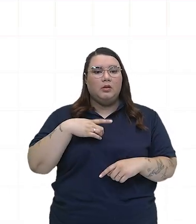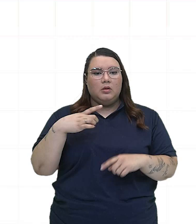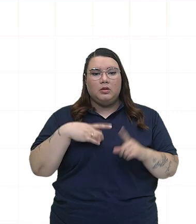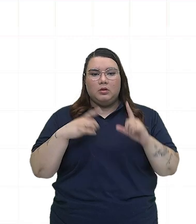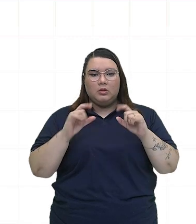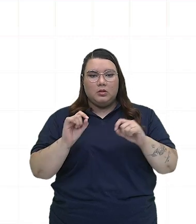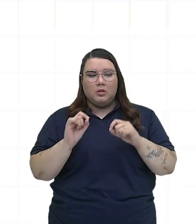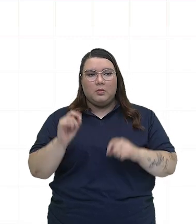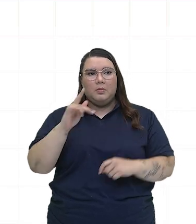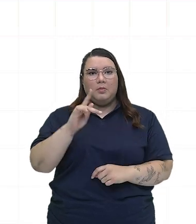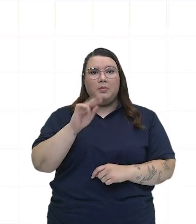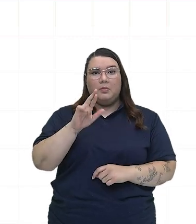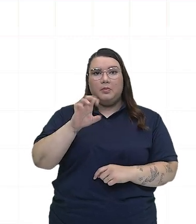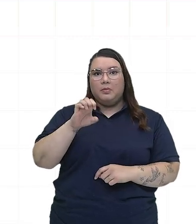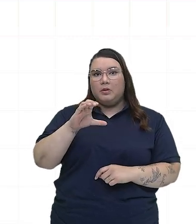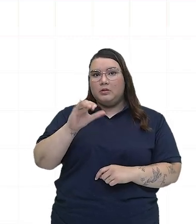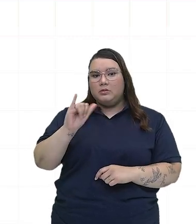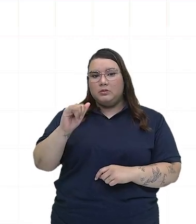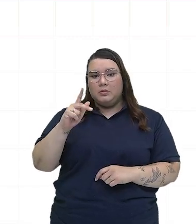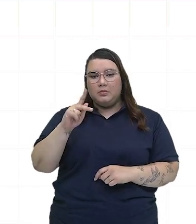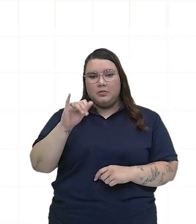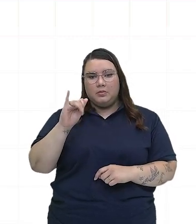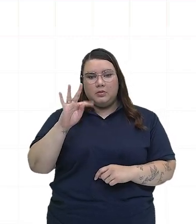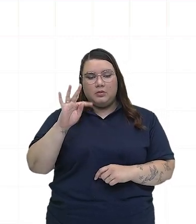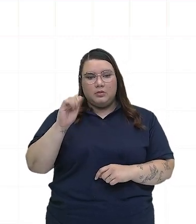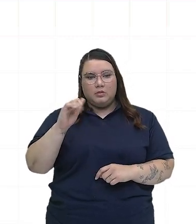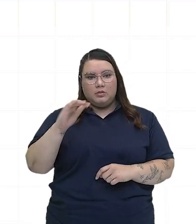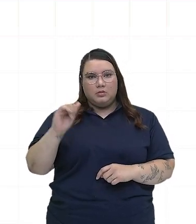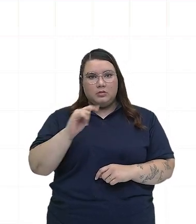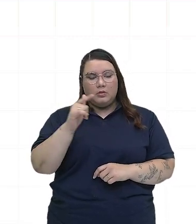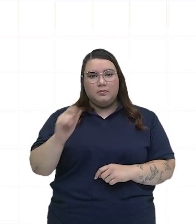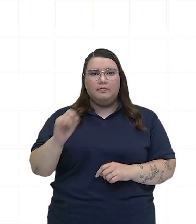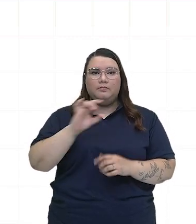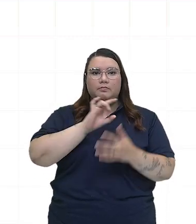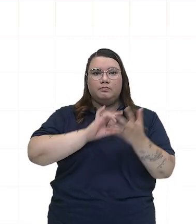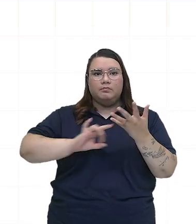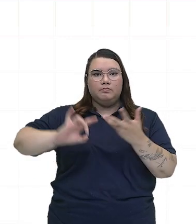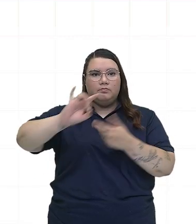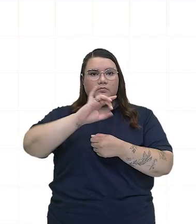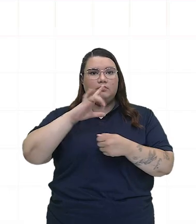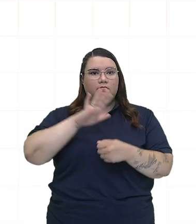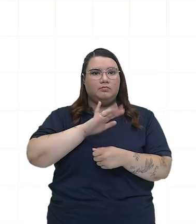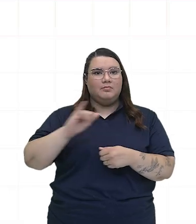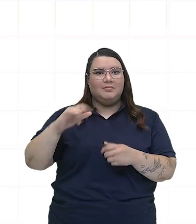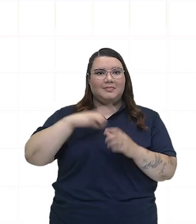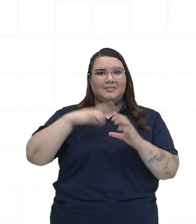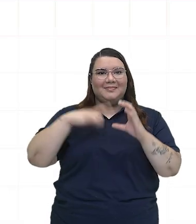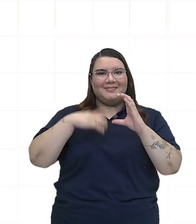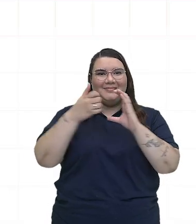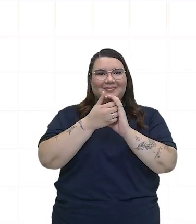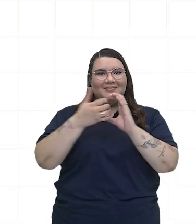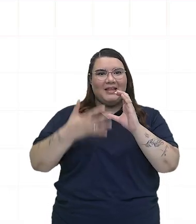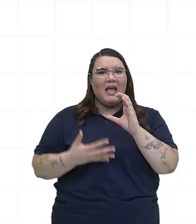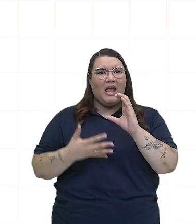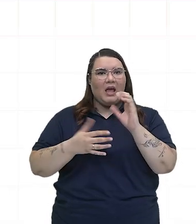de precipitação. Cada um deles vai ter características que o diferenciam. E eles vão ter também